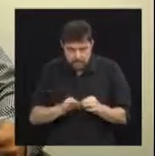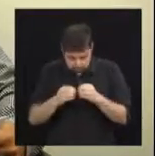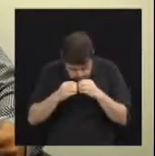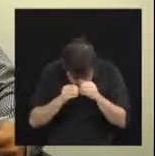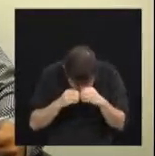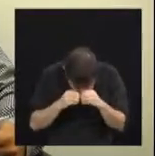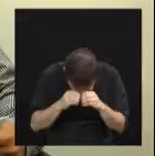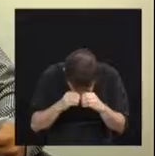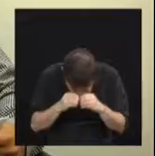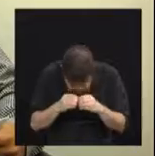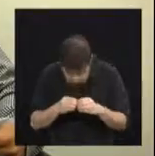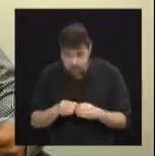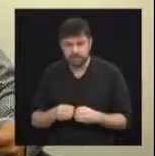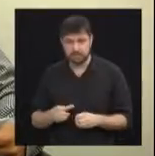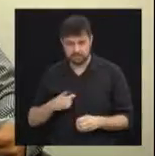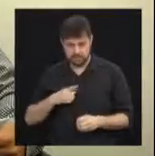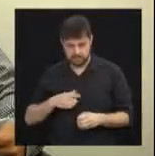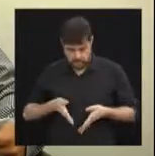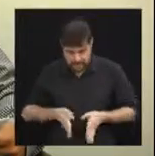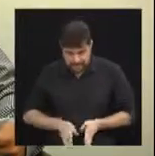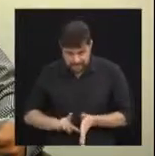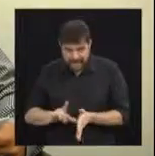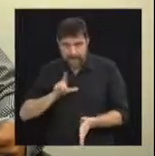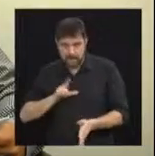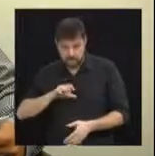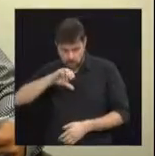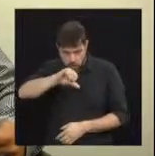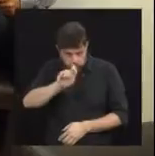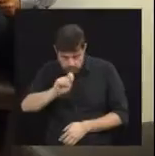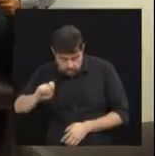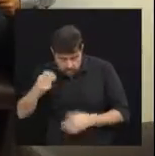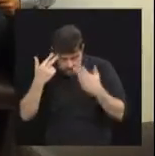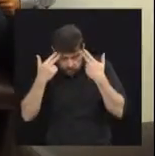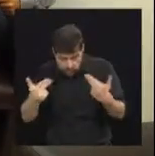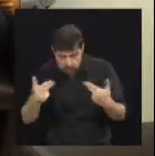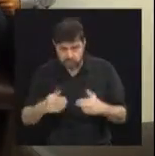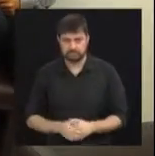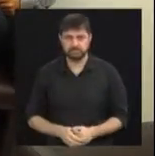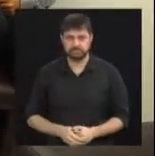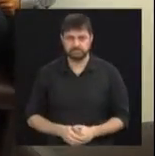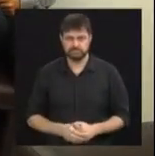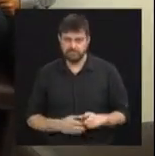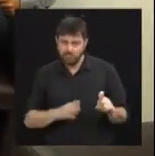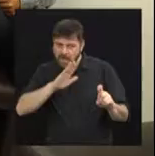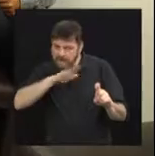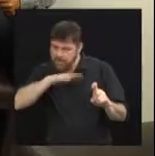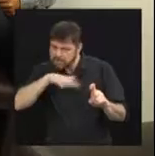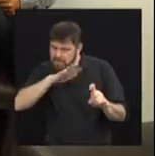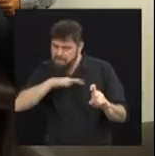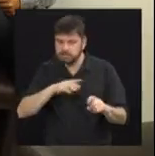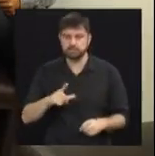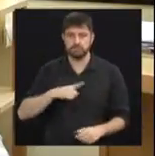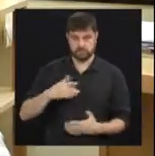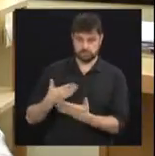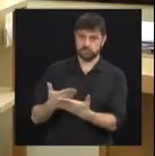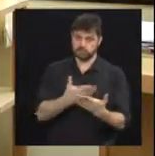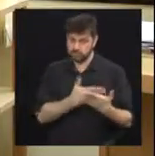assistida, ela tendem a nascer prematuro ou isso é mito? Na verdade, existem alguns estudos